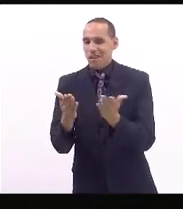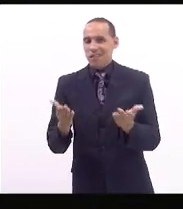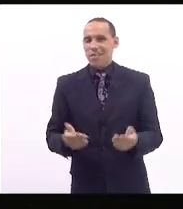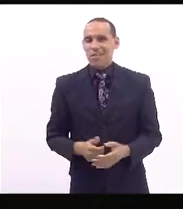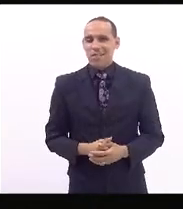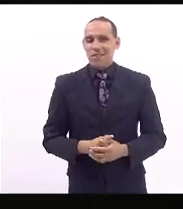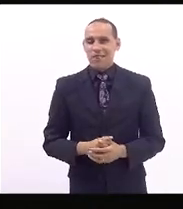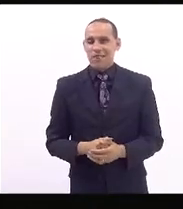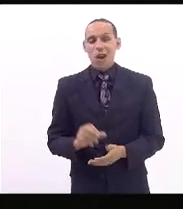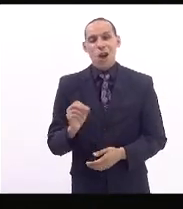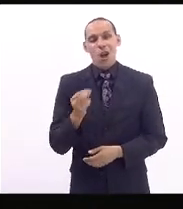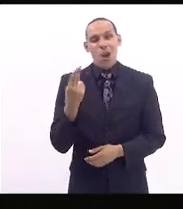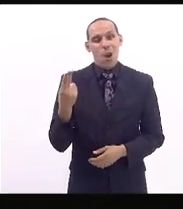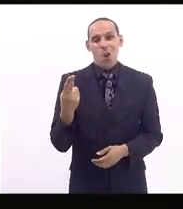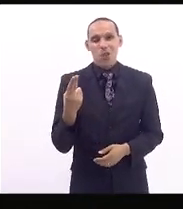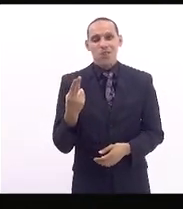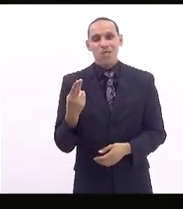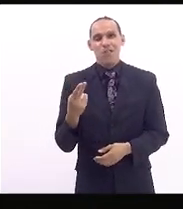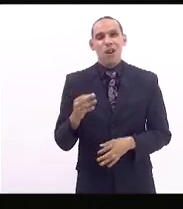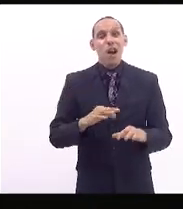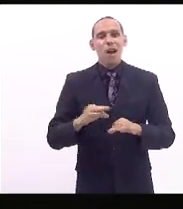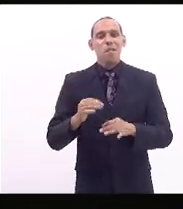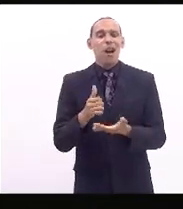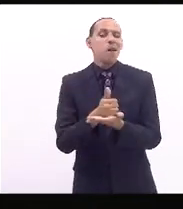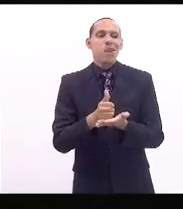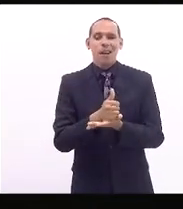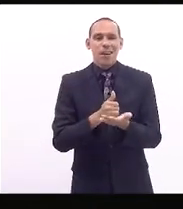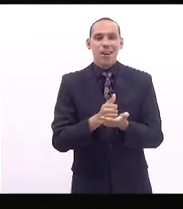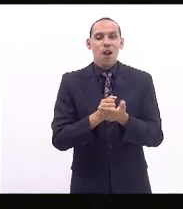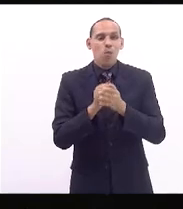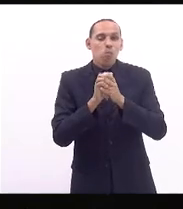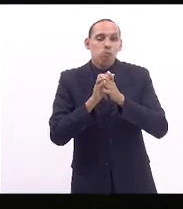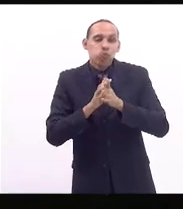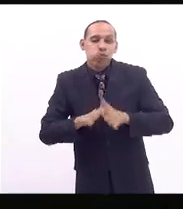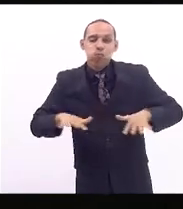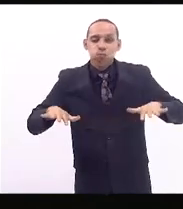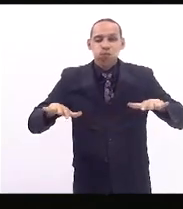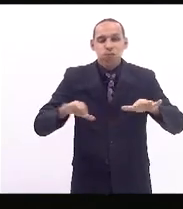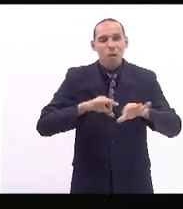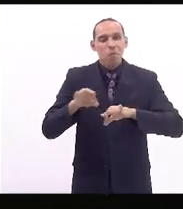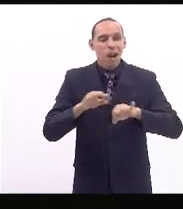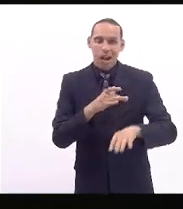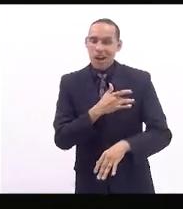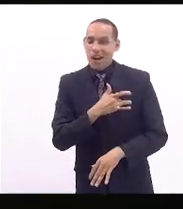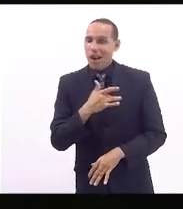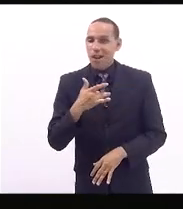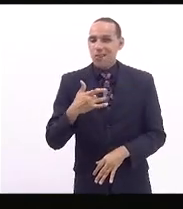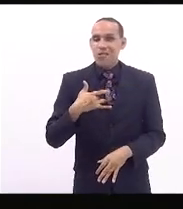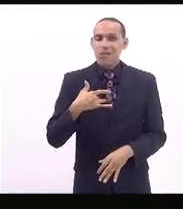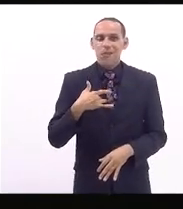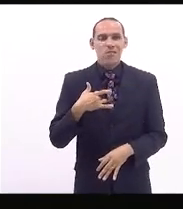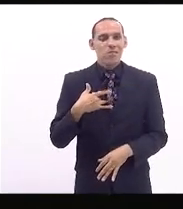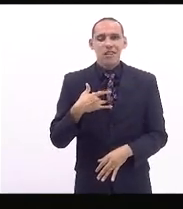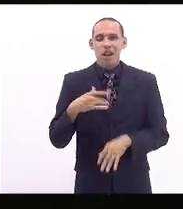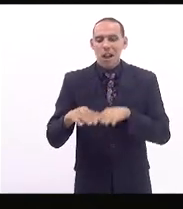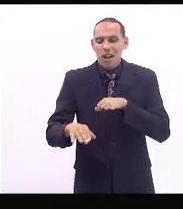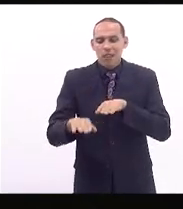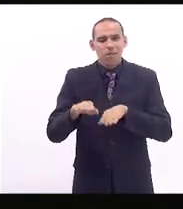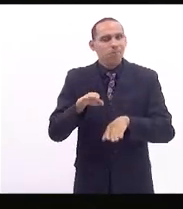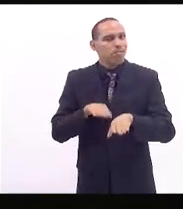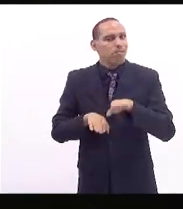pobres Ou aquelas que tem planos mais básicos todos os planos de saúde isso é um retrocesso